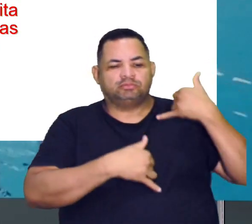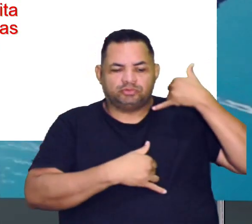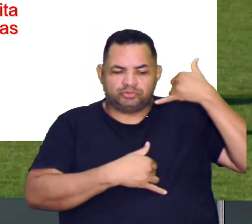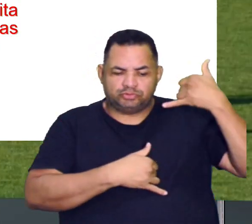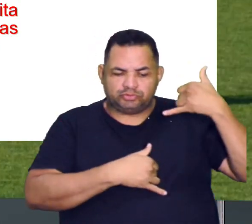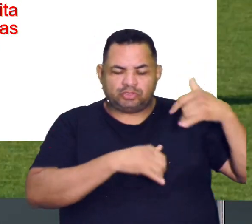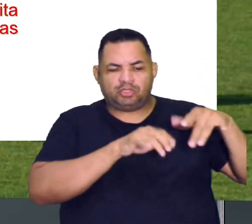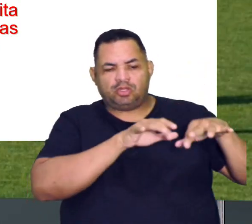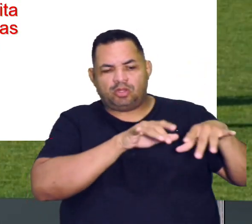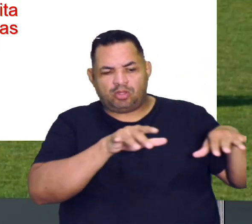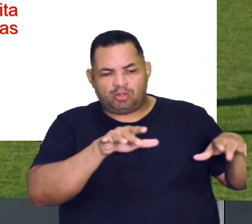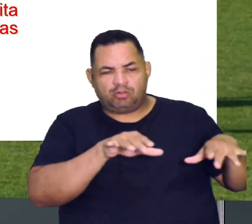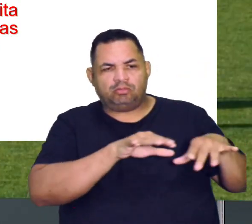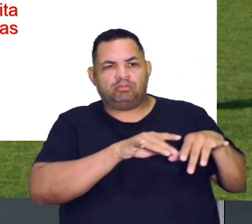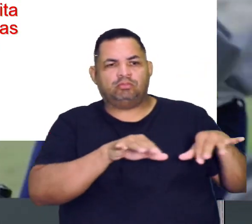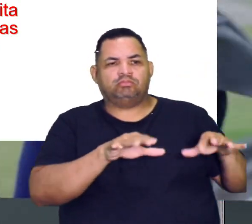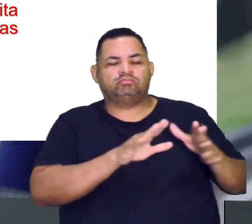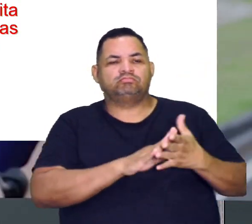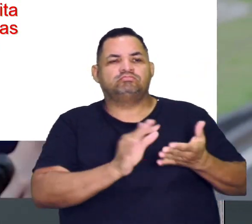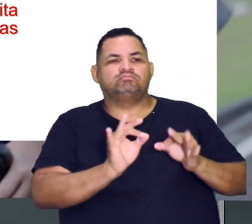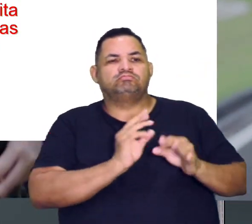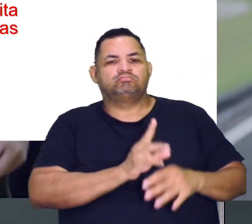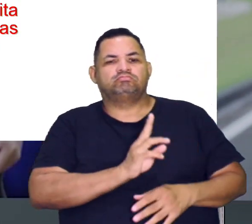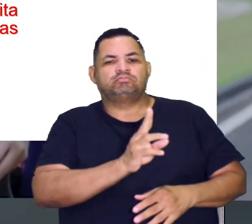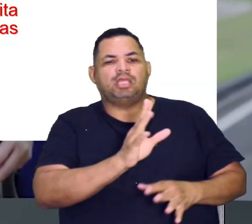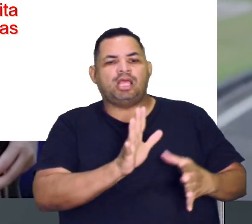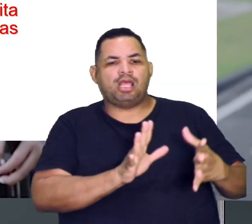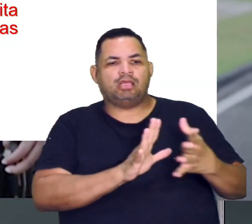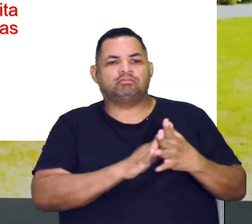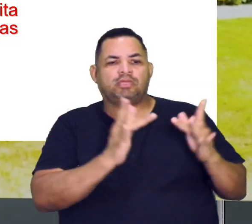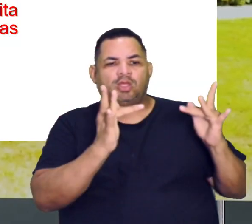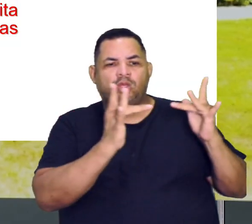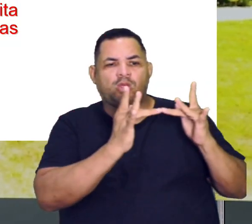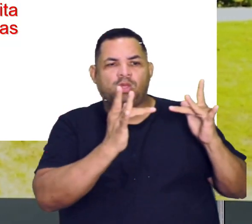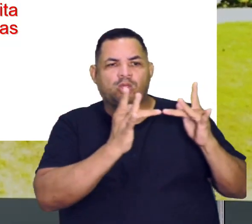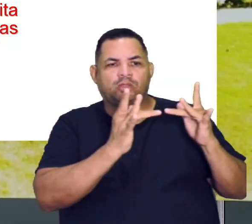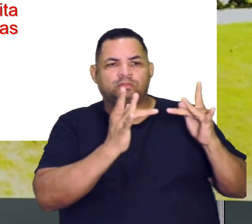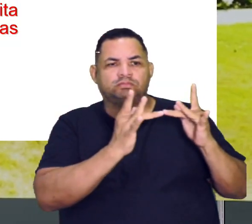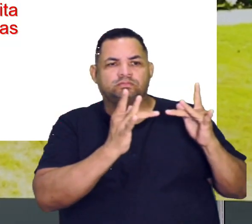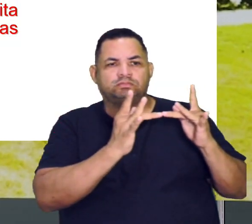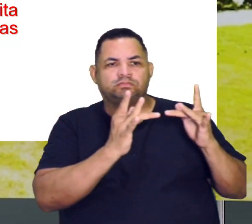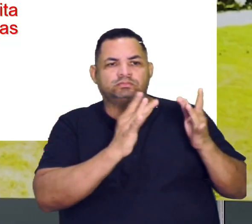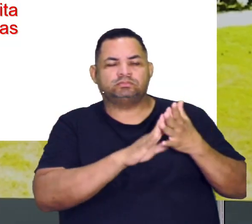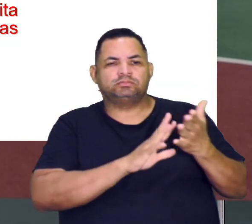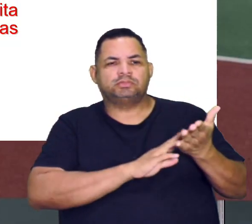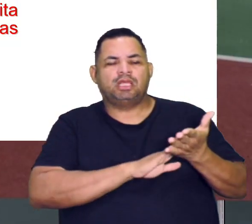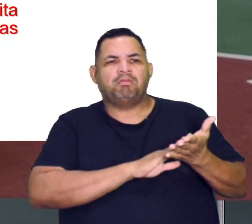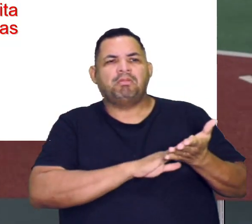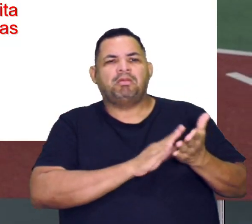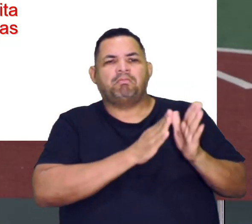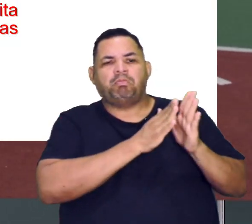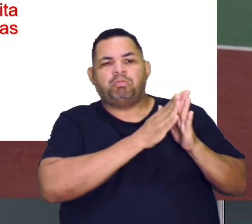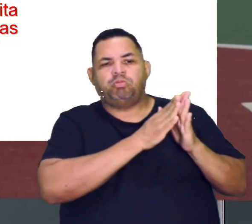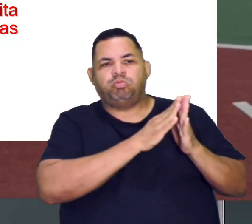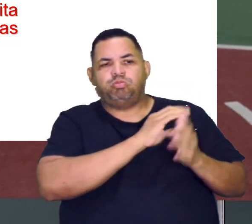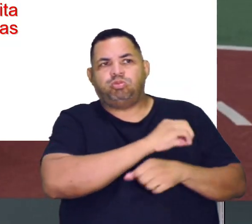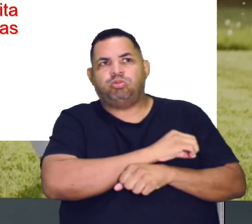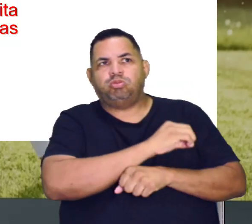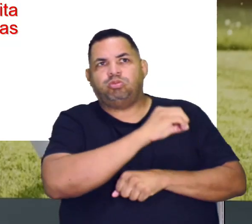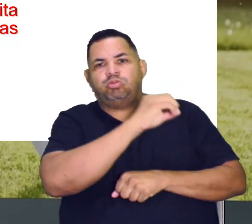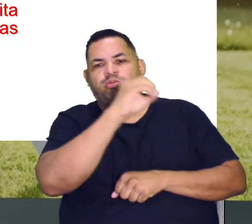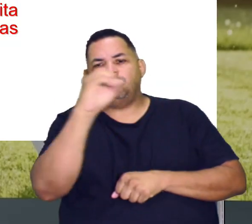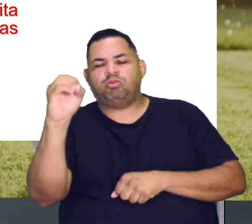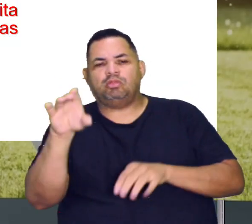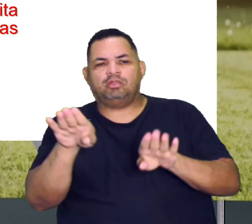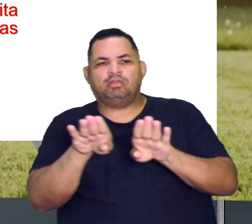os computadores, nos mantém aí conectados por longos períodos, a gente